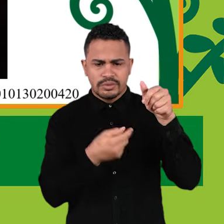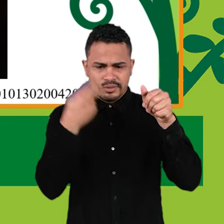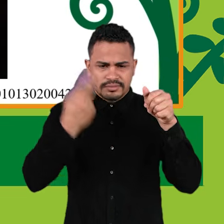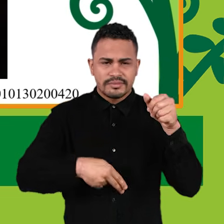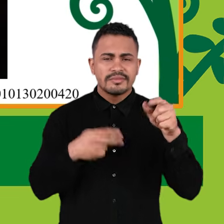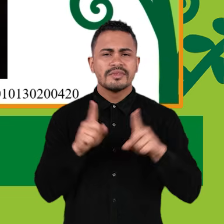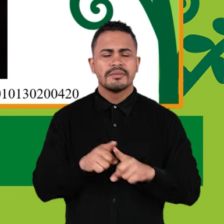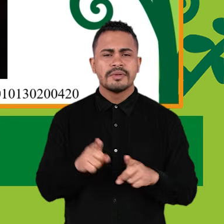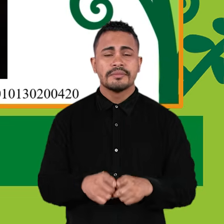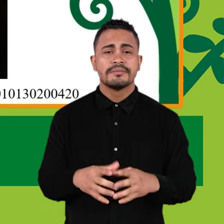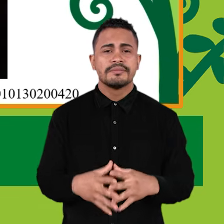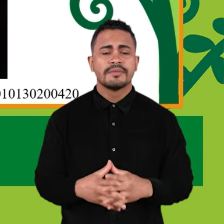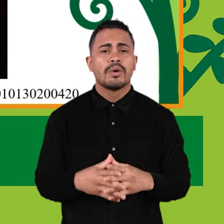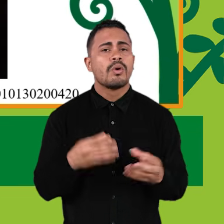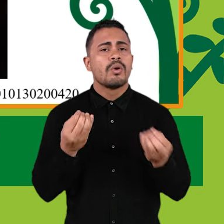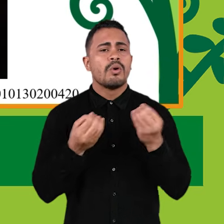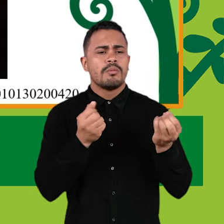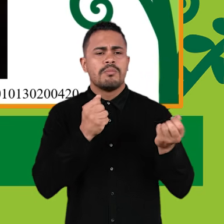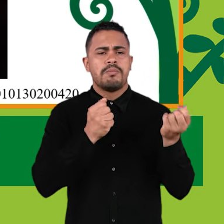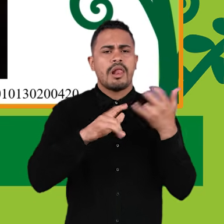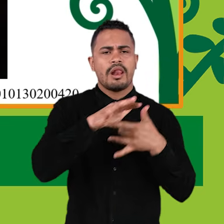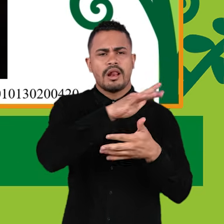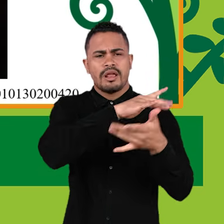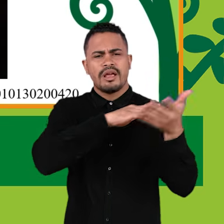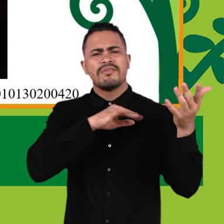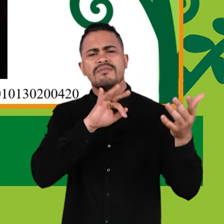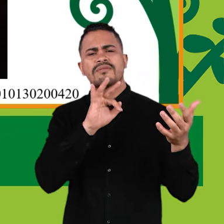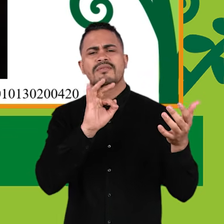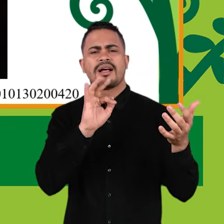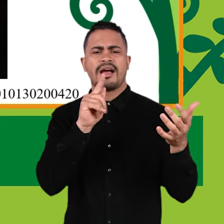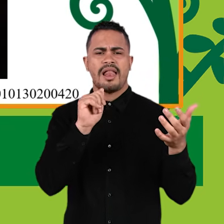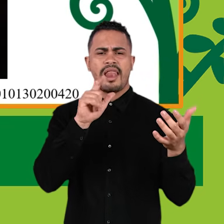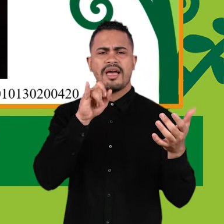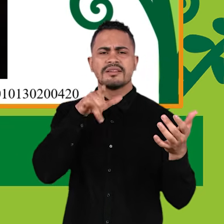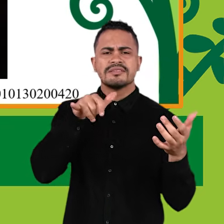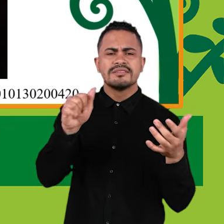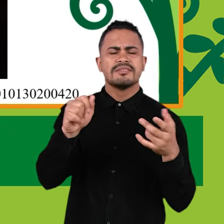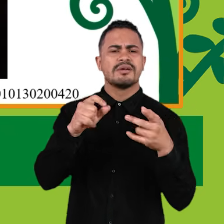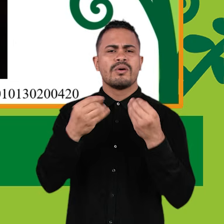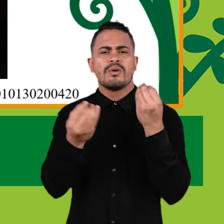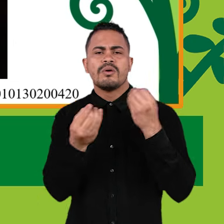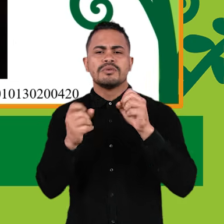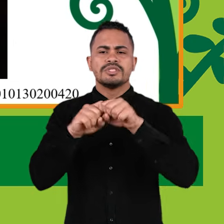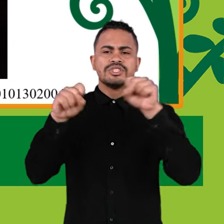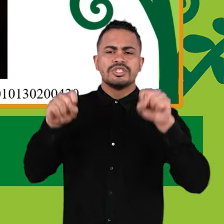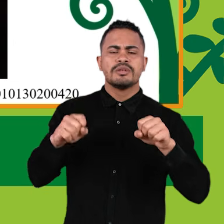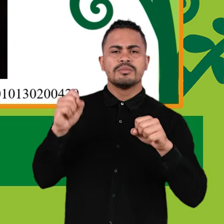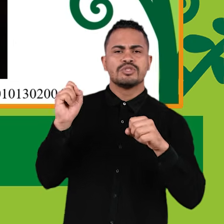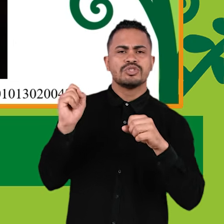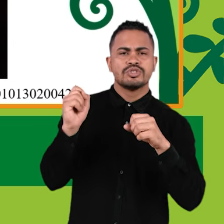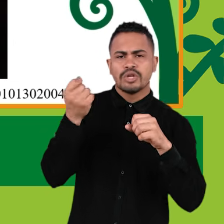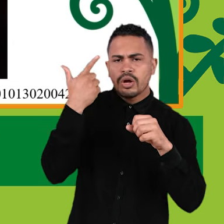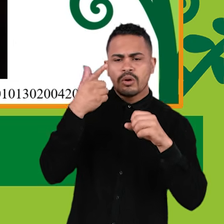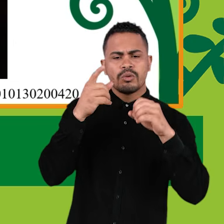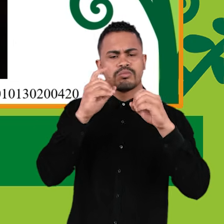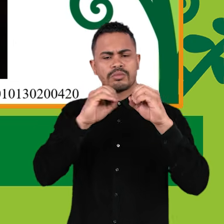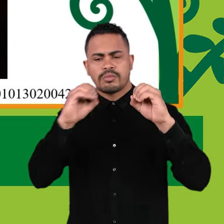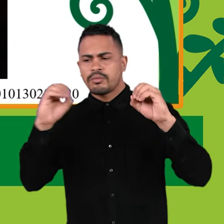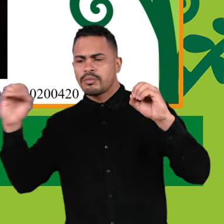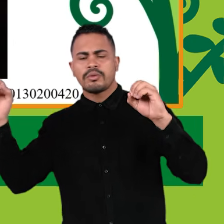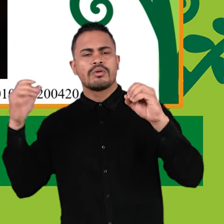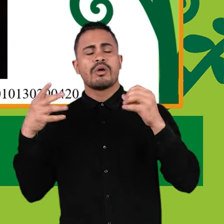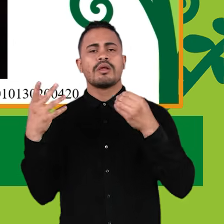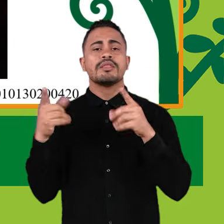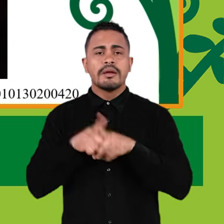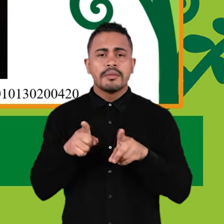do nosso planeta, né? E aí como é que as galáxias se formam, como é que os sistemas solares se formam? Você vai ter ali aquela nebulosa, aquela nuvem de